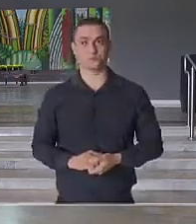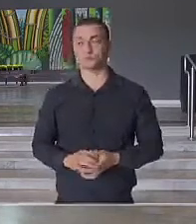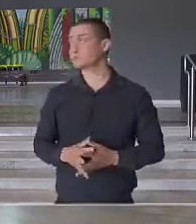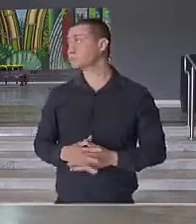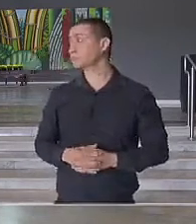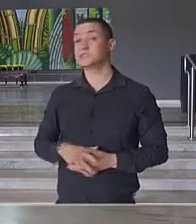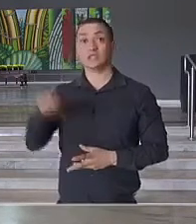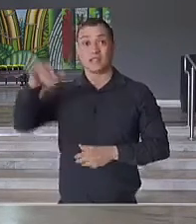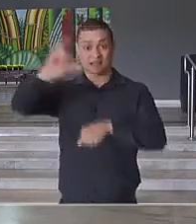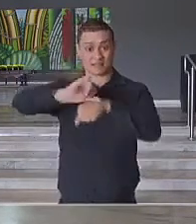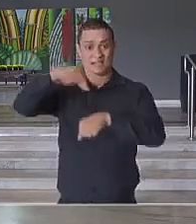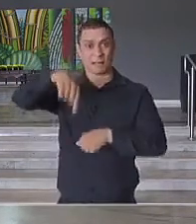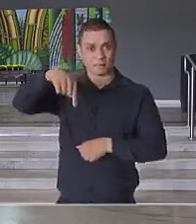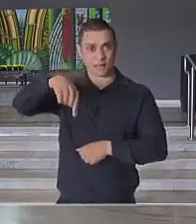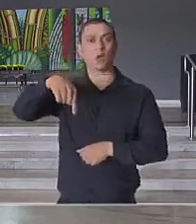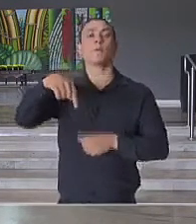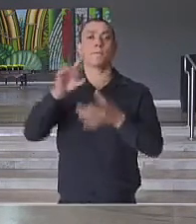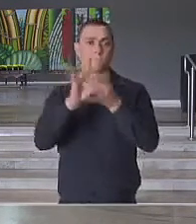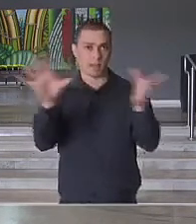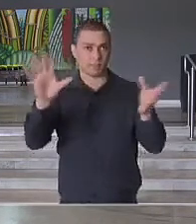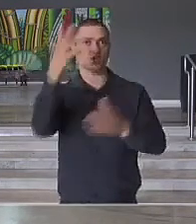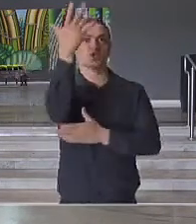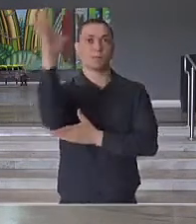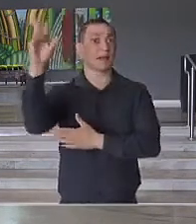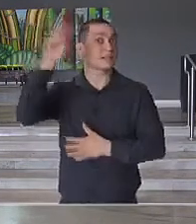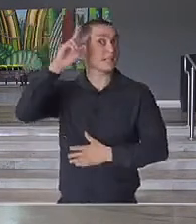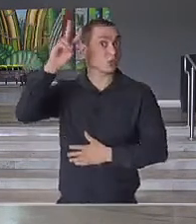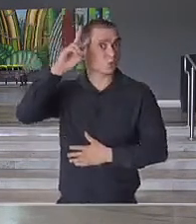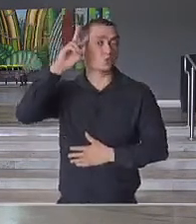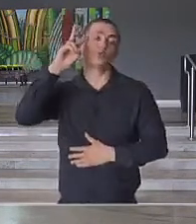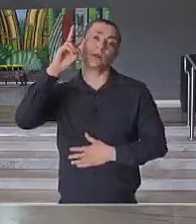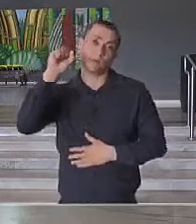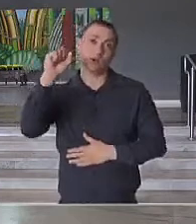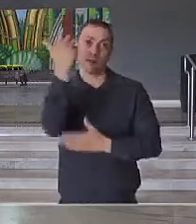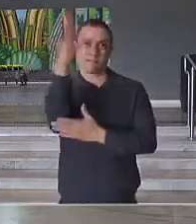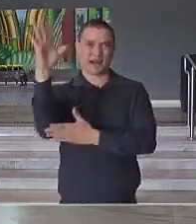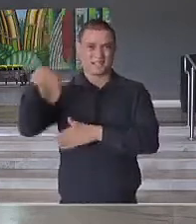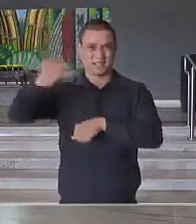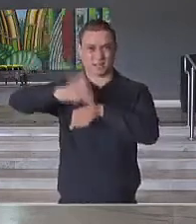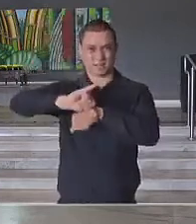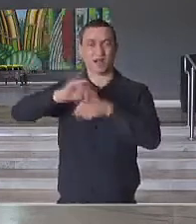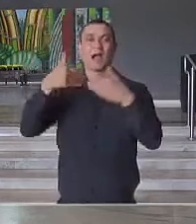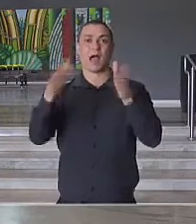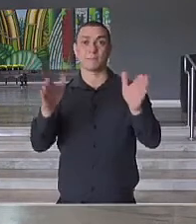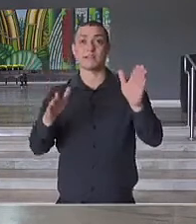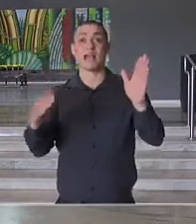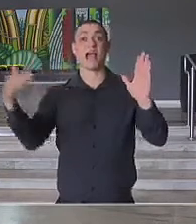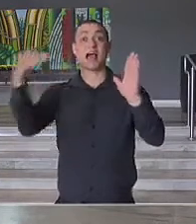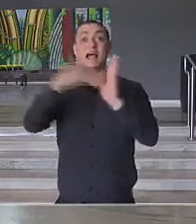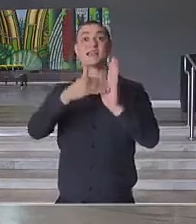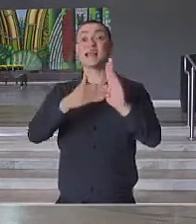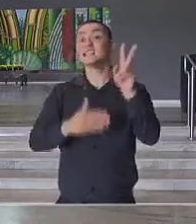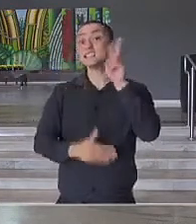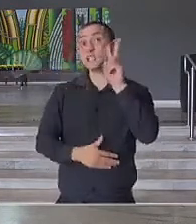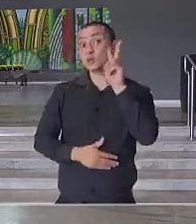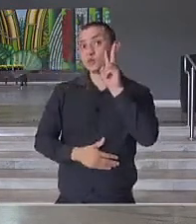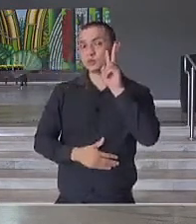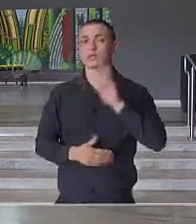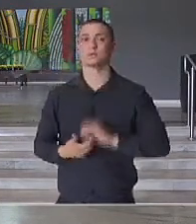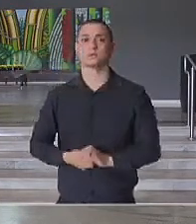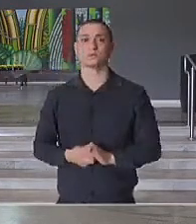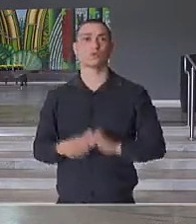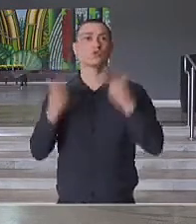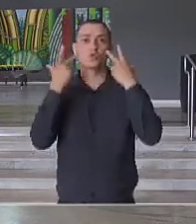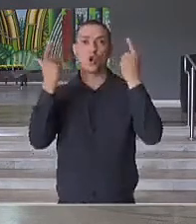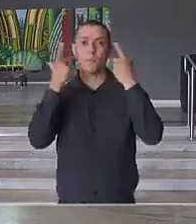Isso, na capital, permite parques, na capital segunda. Então, parques na capital estarão abertos até segunda-feira, tá?